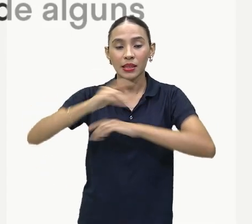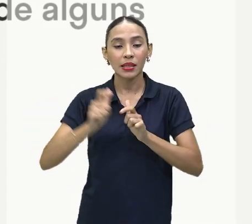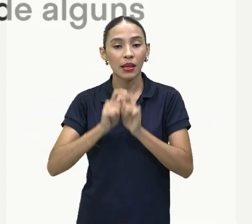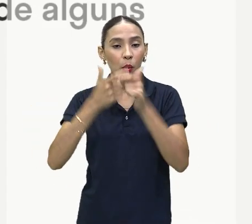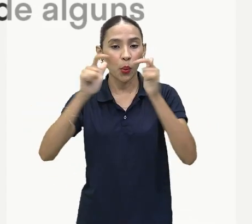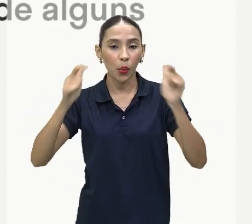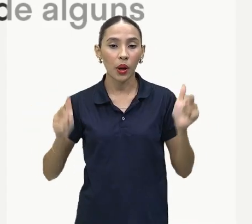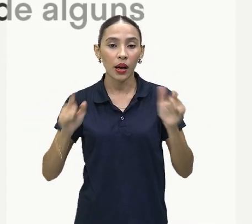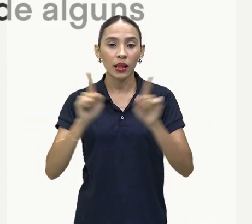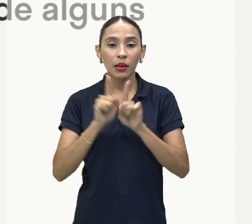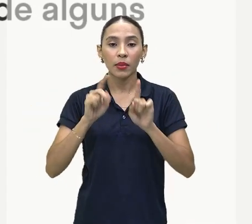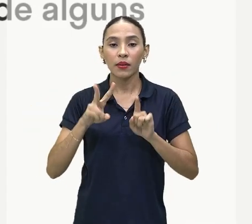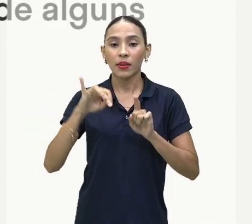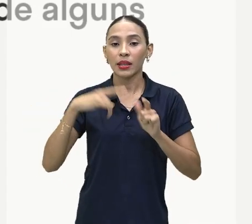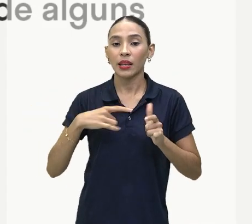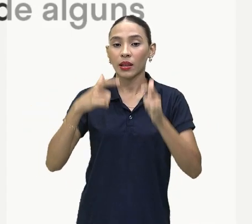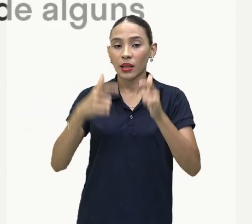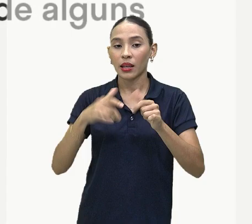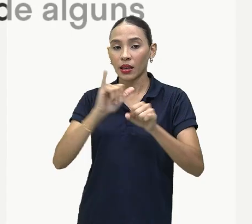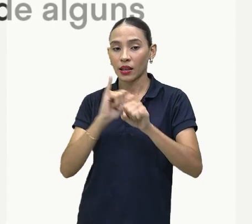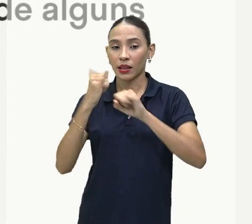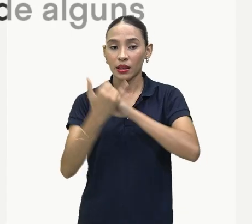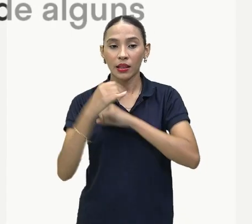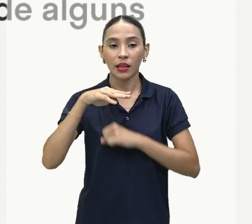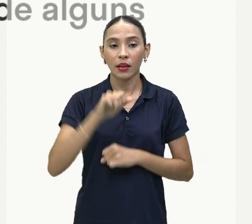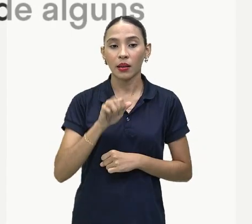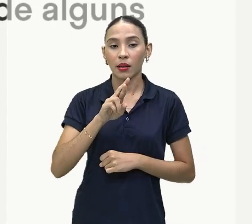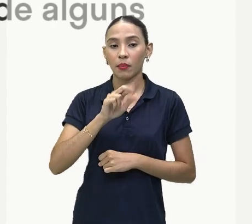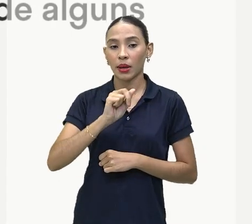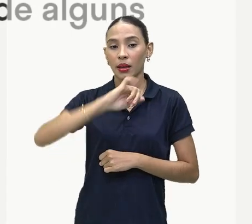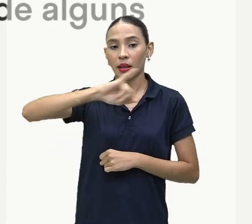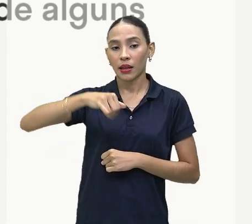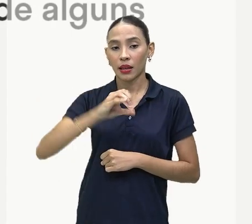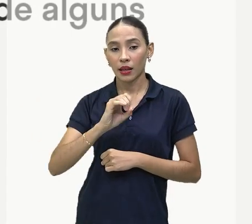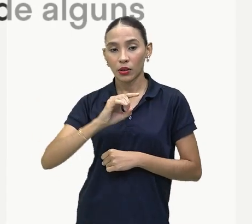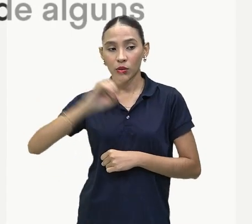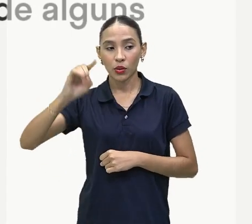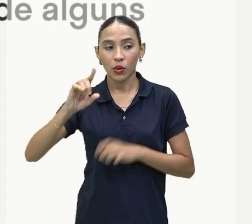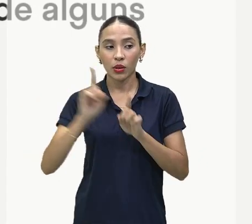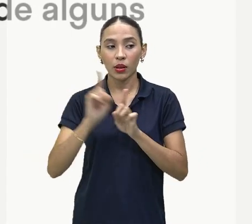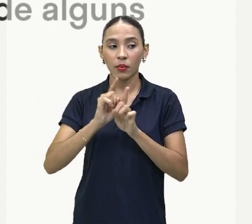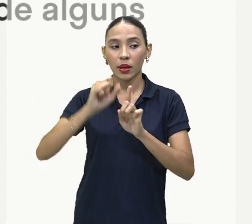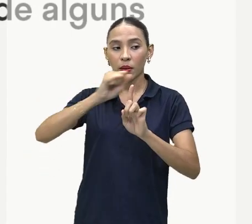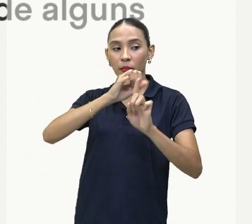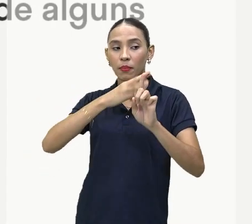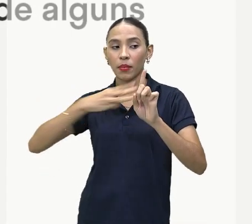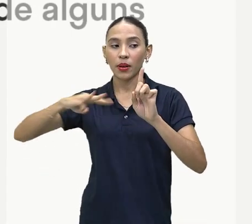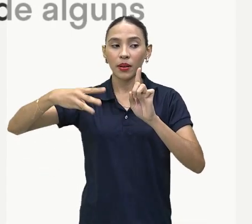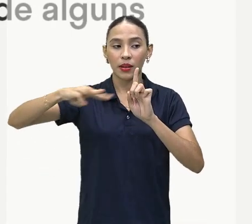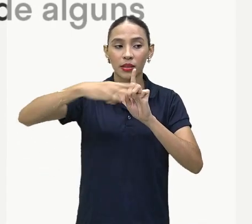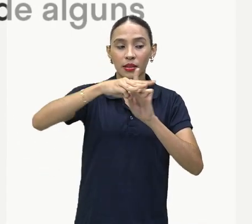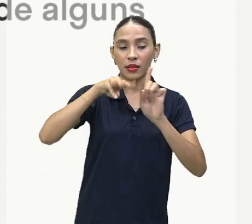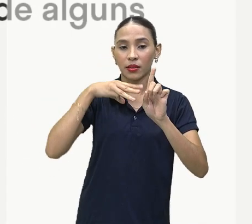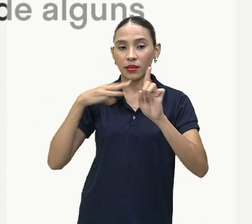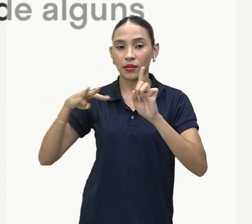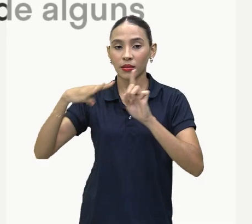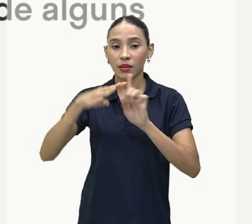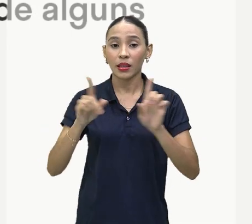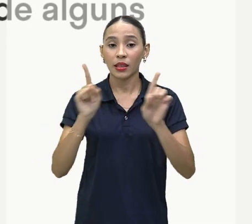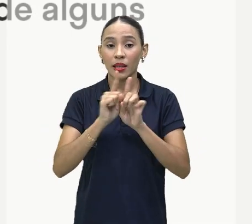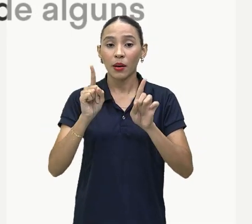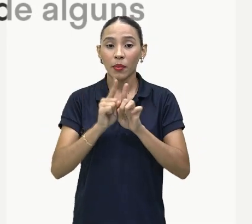dela, ela situa-se na ilha de Marajó, lá próximo à foz do rio Amazonas. A